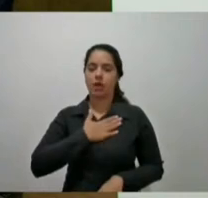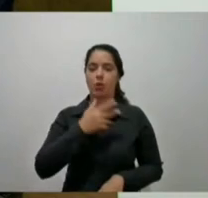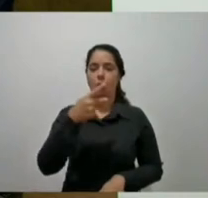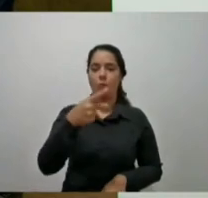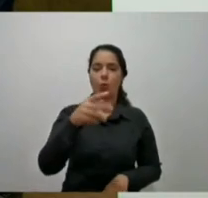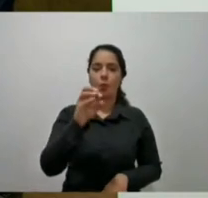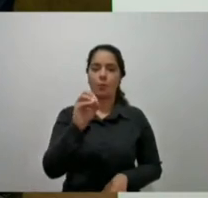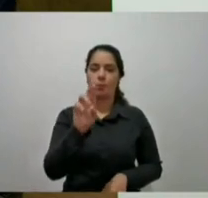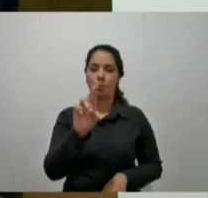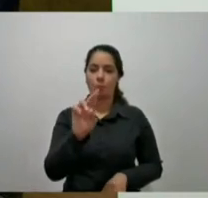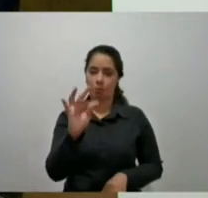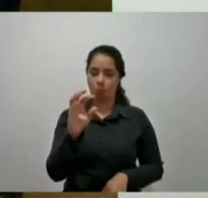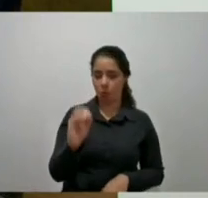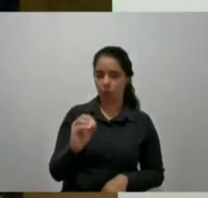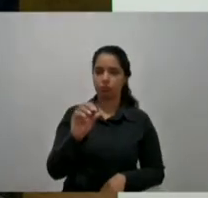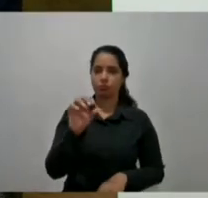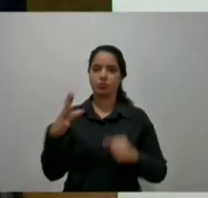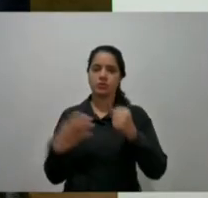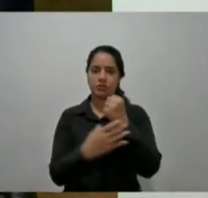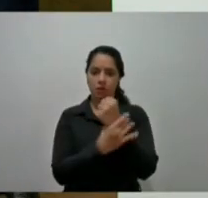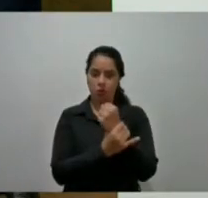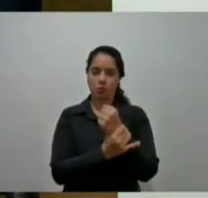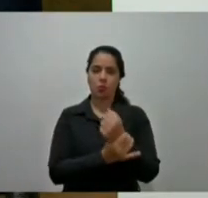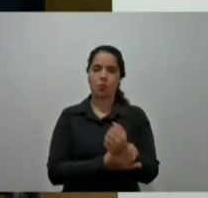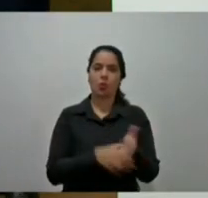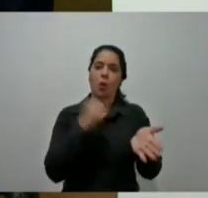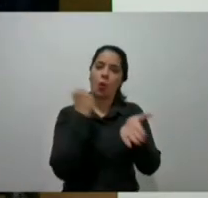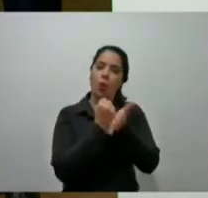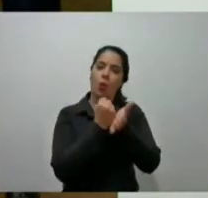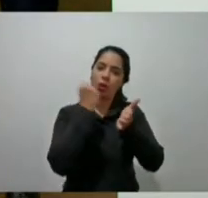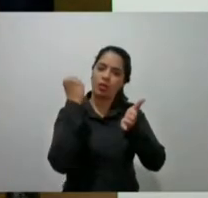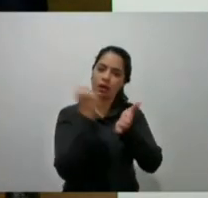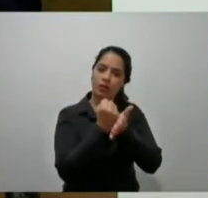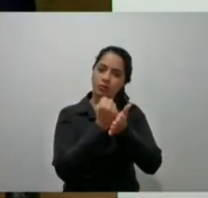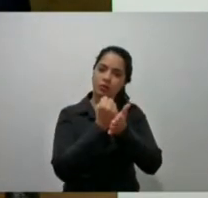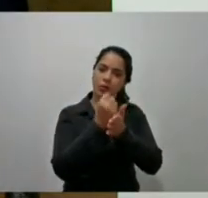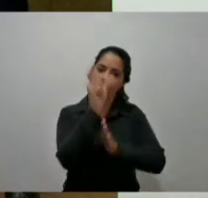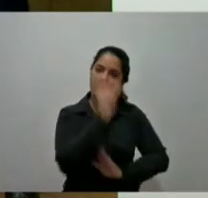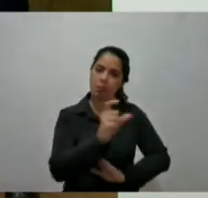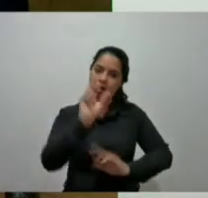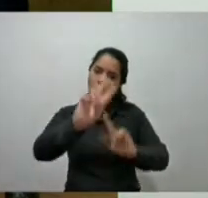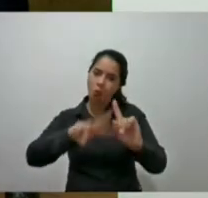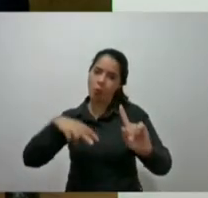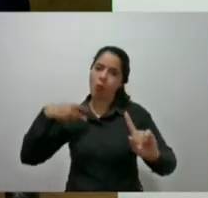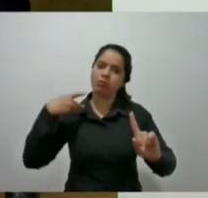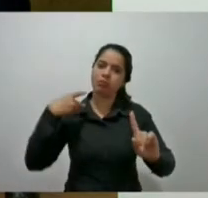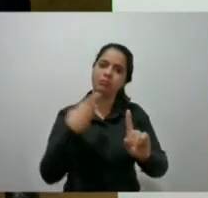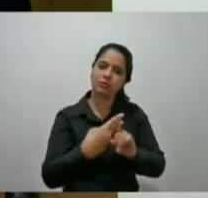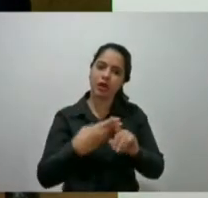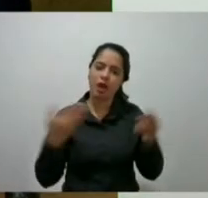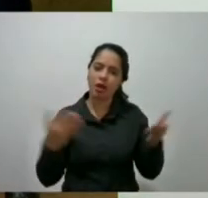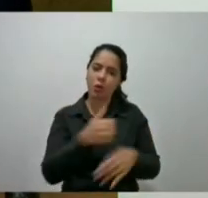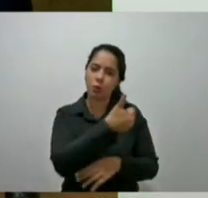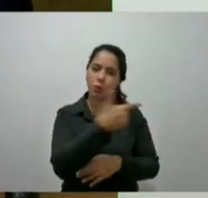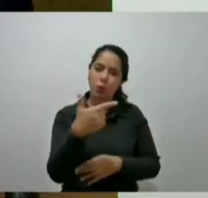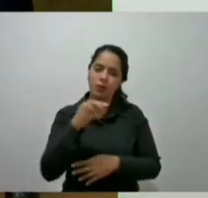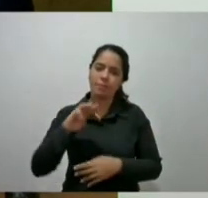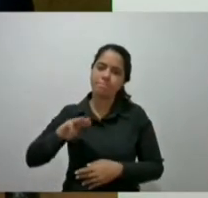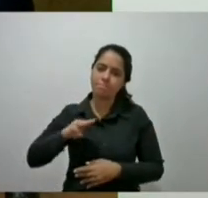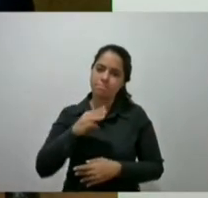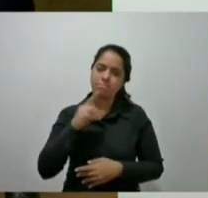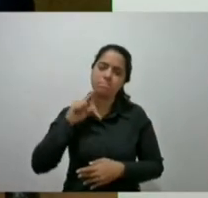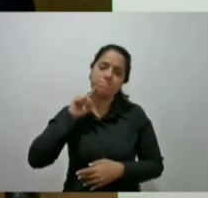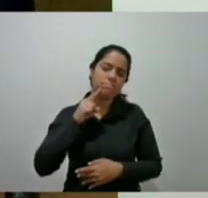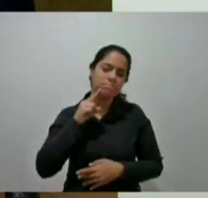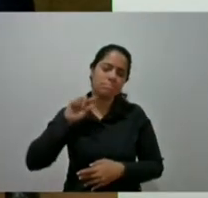dobro de pessoas que trabalham na Porto Seguro. Então, hoje na Porto tem algo mais em torno de 12 mil funcionários. Nós contratamos 10